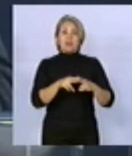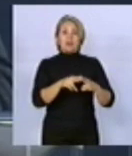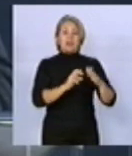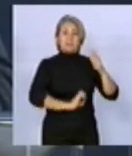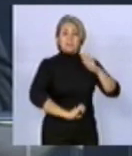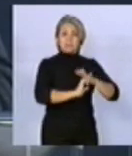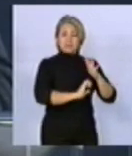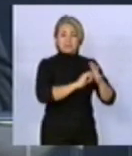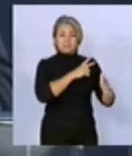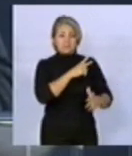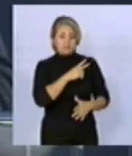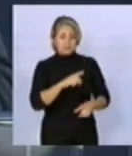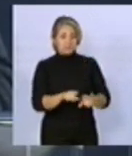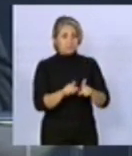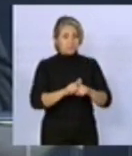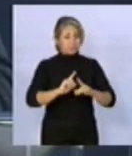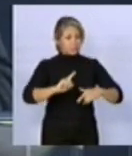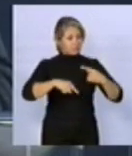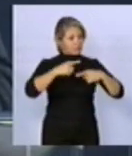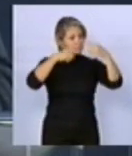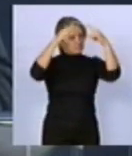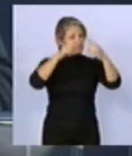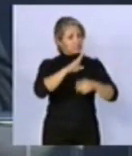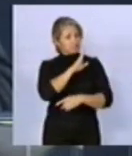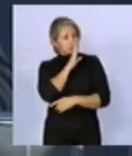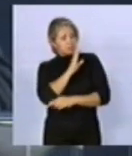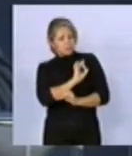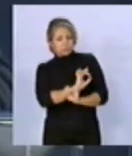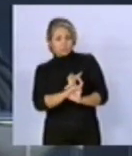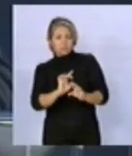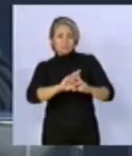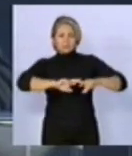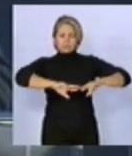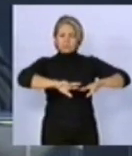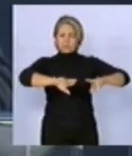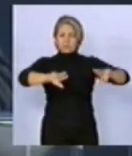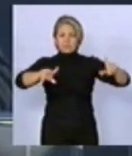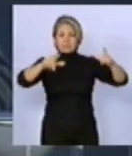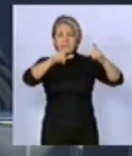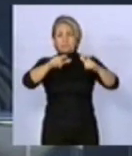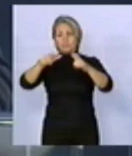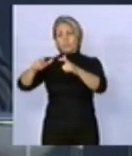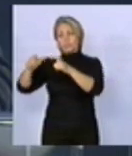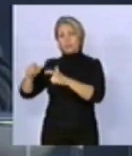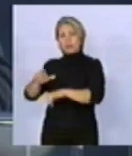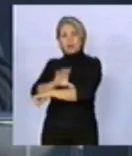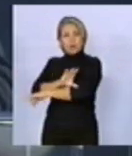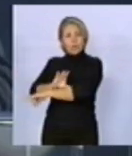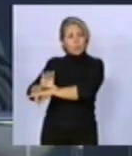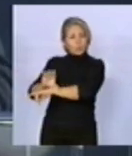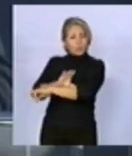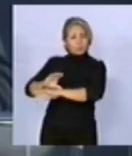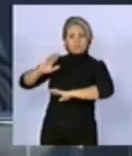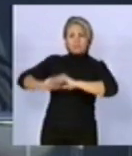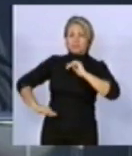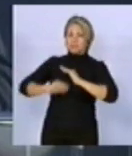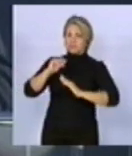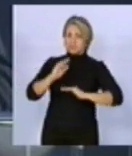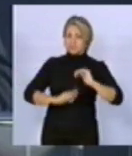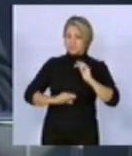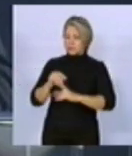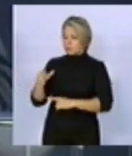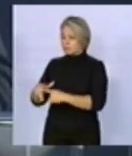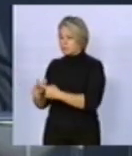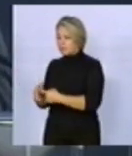revolução silenciosa no campo da qualificação são inúmeros os cursos de qualificação procurador de máquina